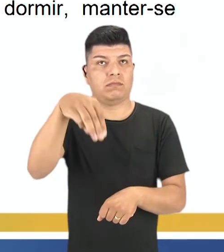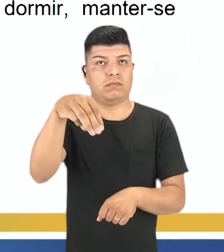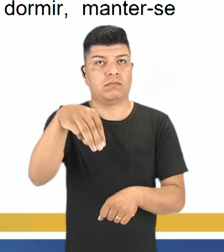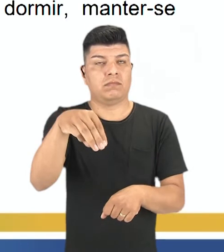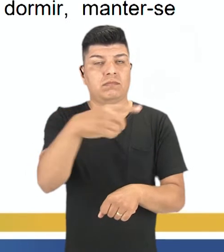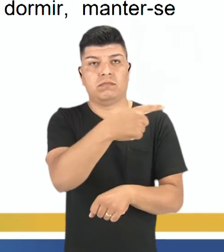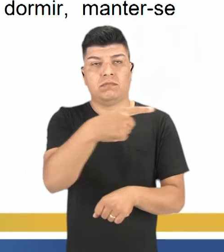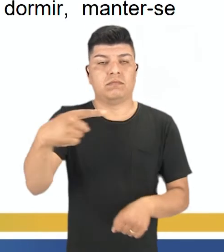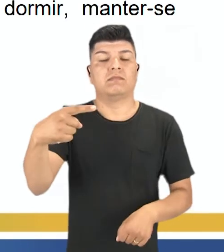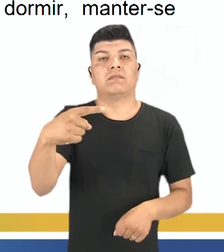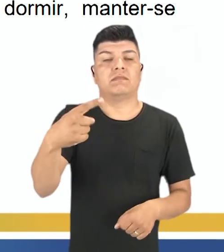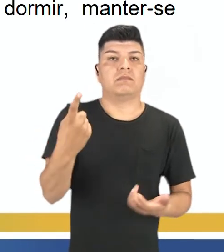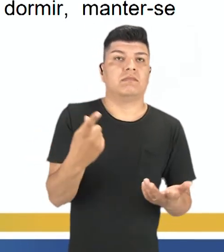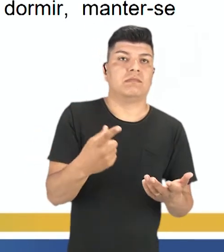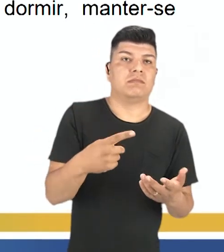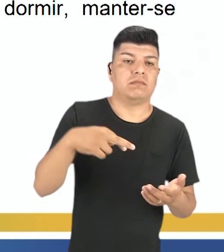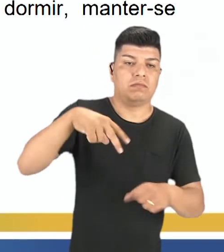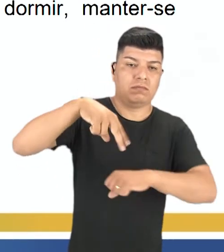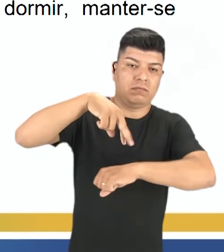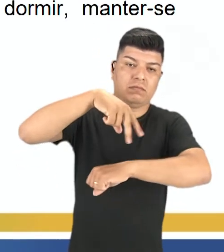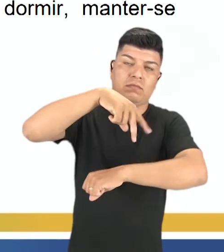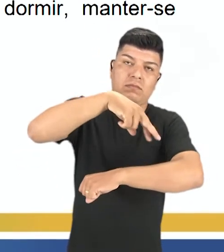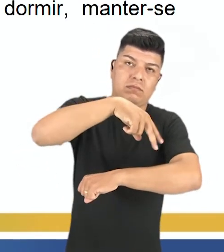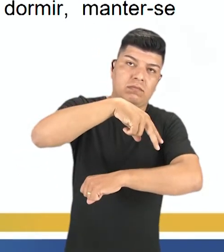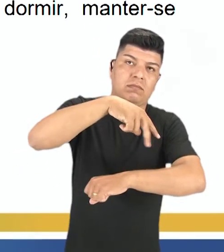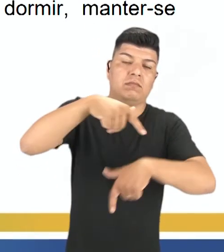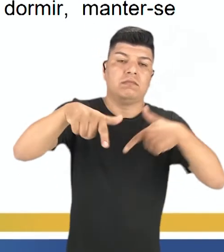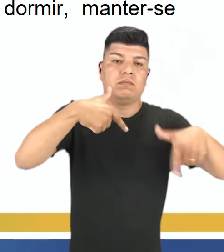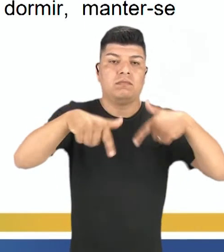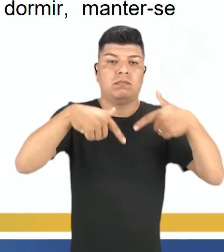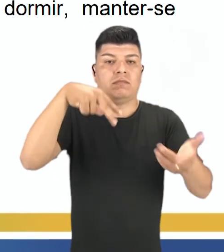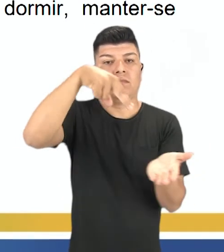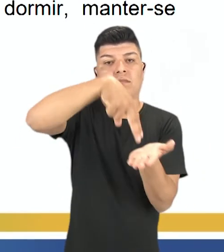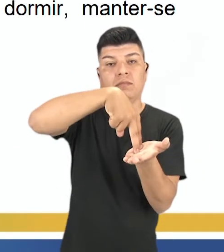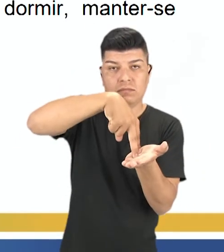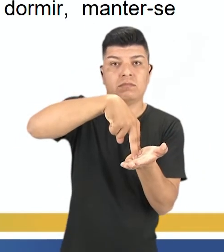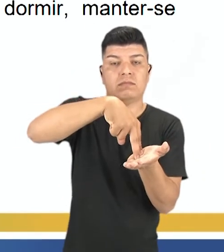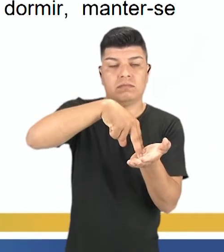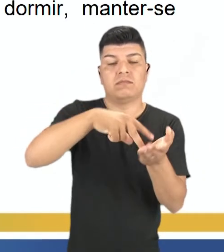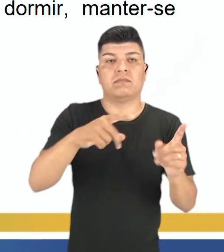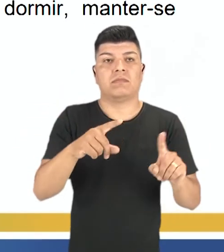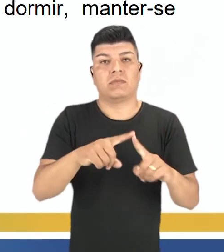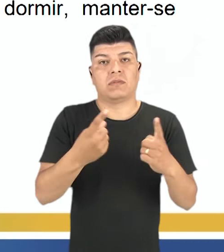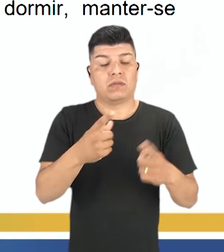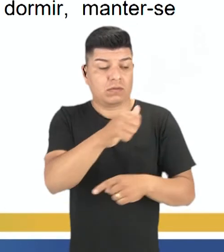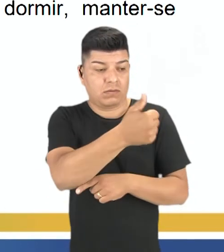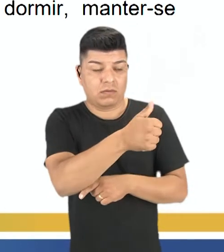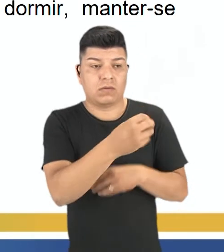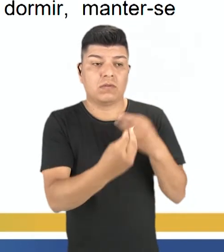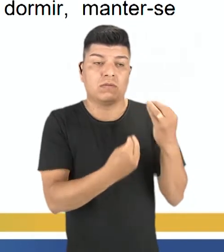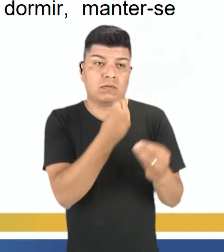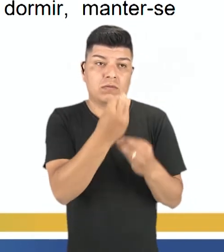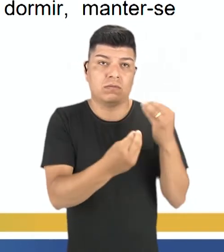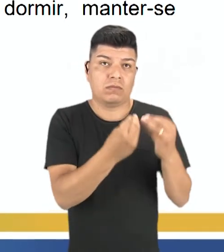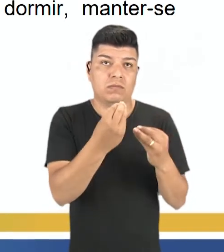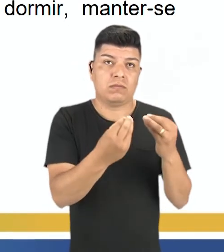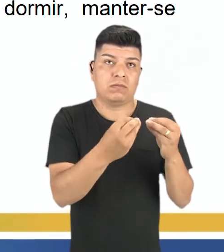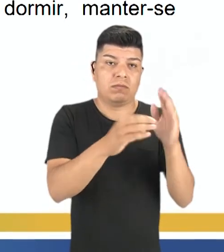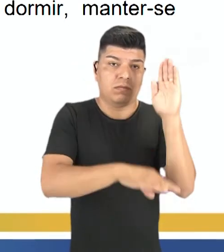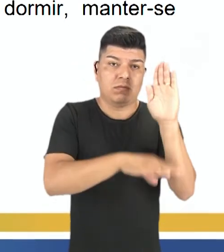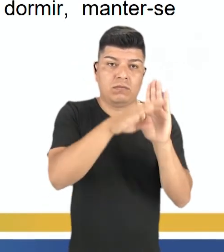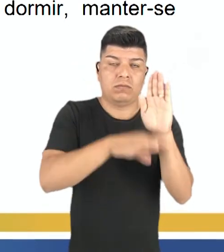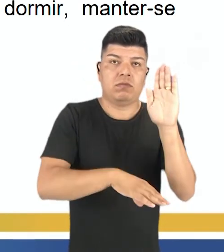de você caminhar, de você passar o dia trabalhando em pé, que você não é sedentário. Existem formas de você avaliar qual é o teu nível de